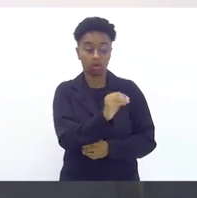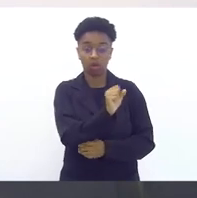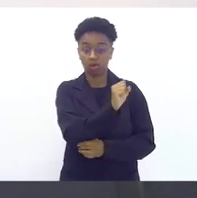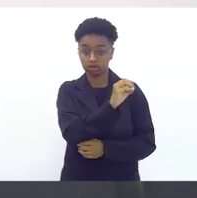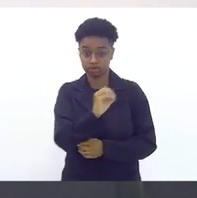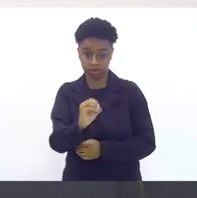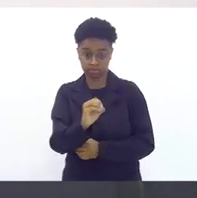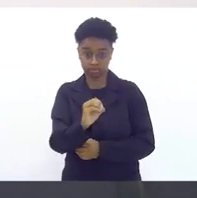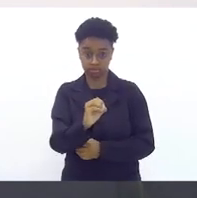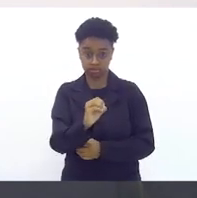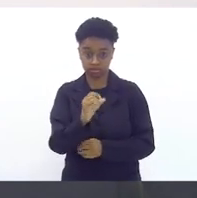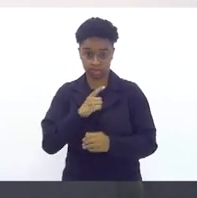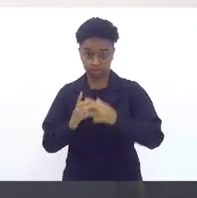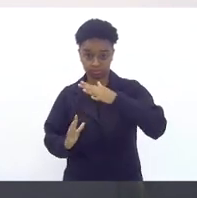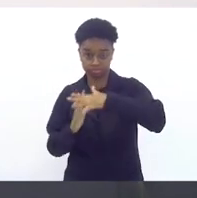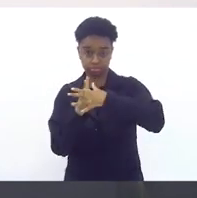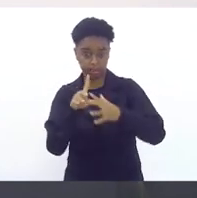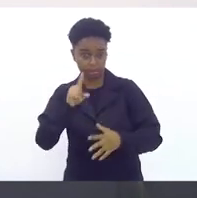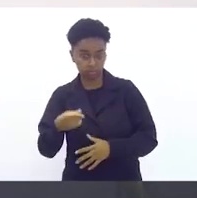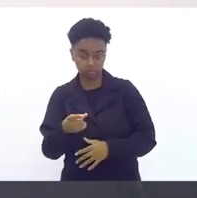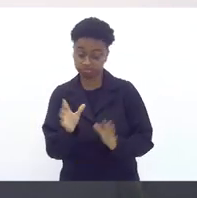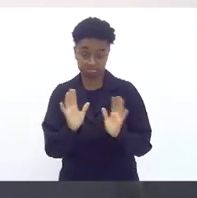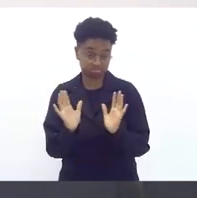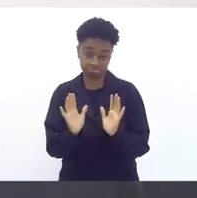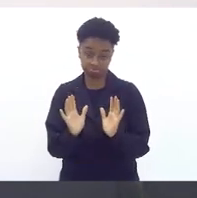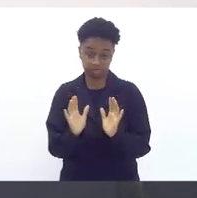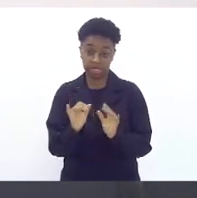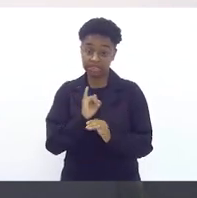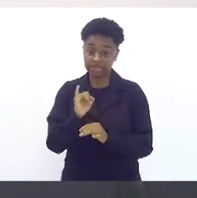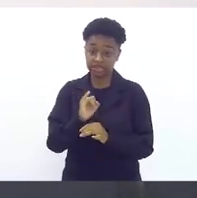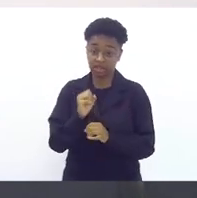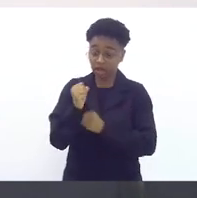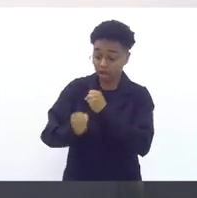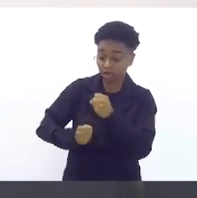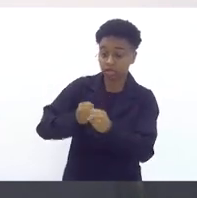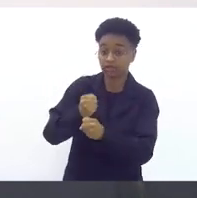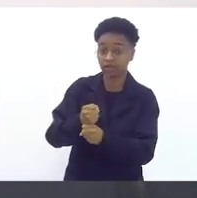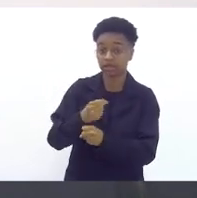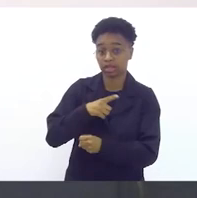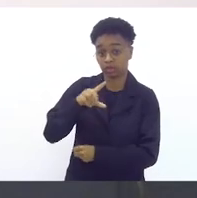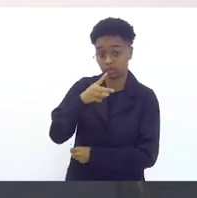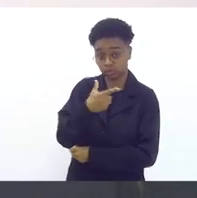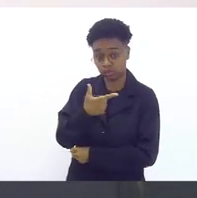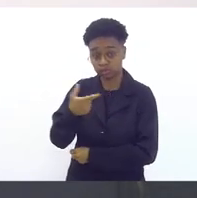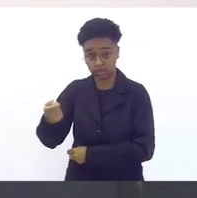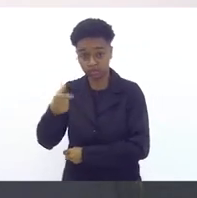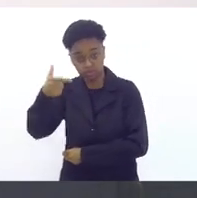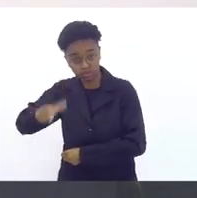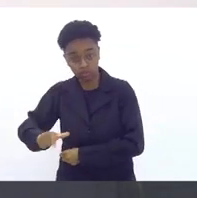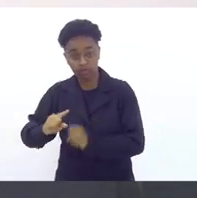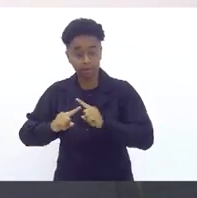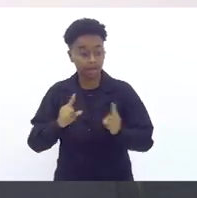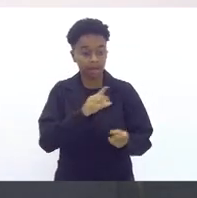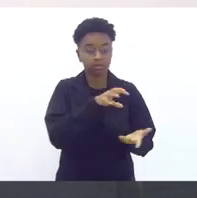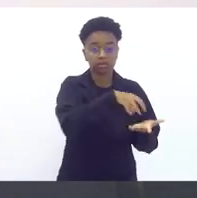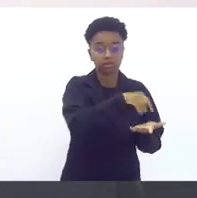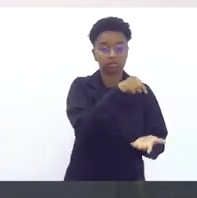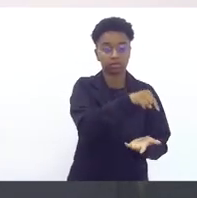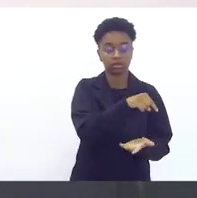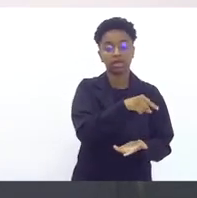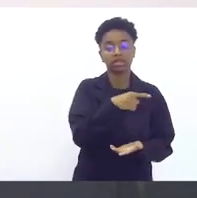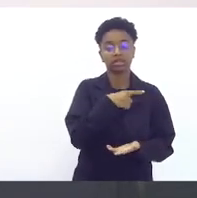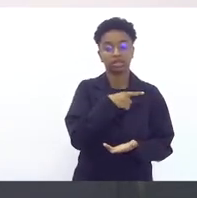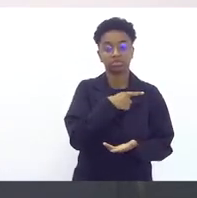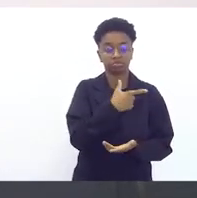estou passando de 1.000. Se no outro ano eu faço mais 200, aí a OS ou a fundação, de 200